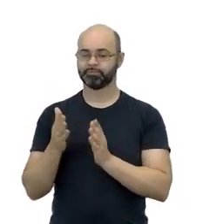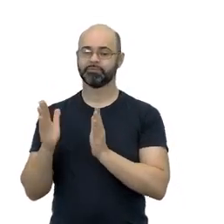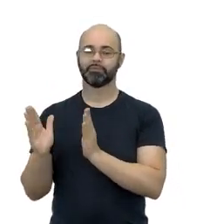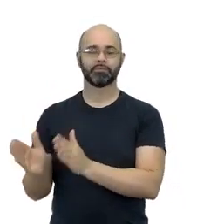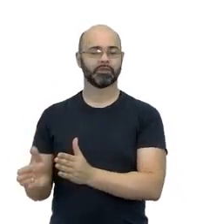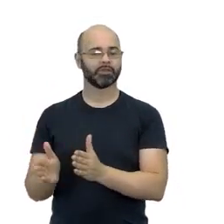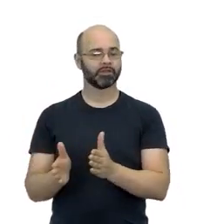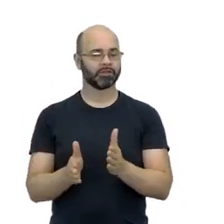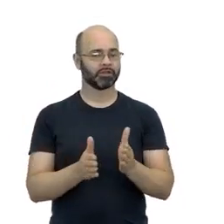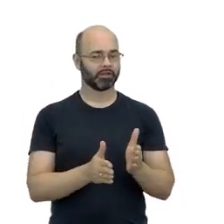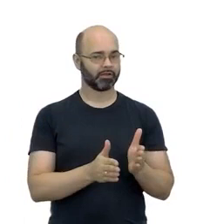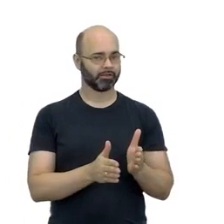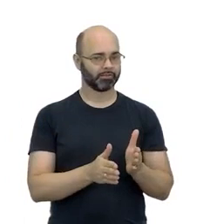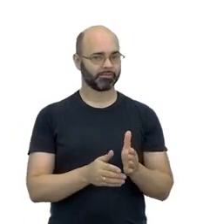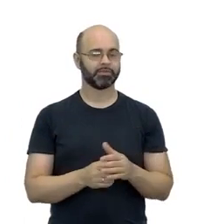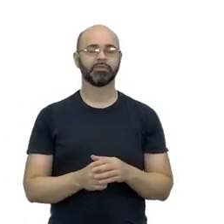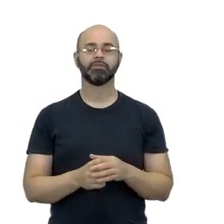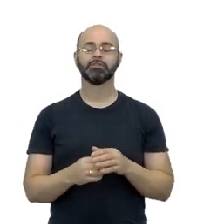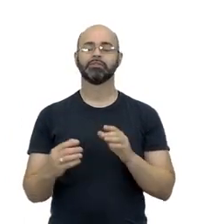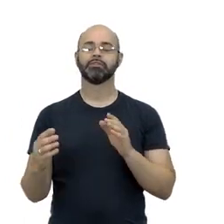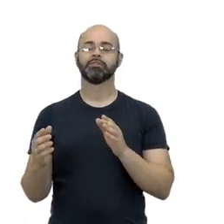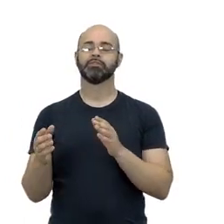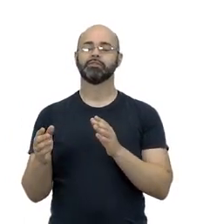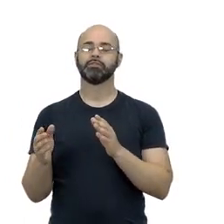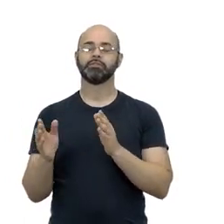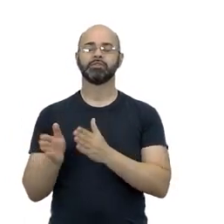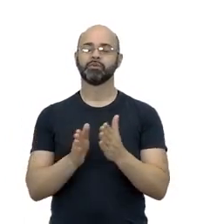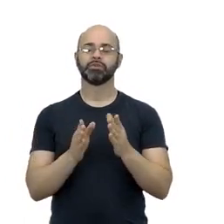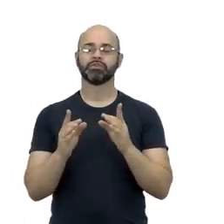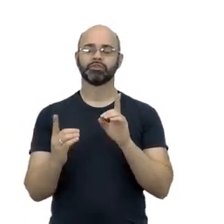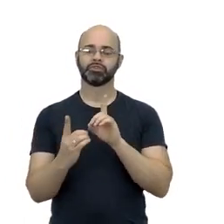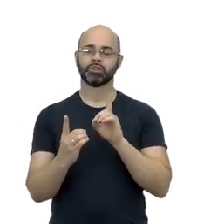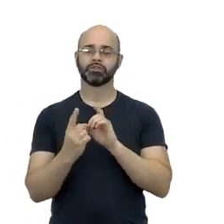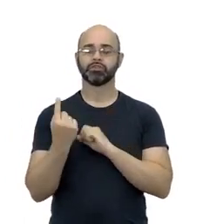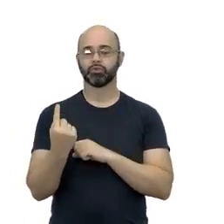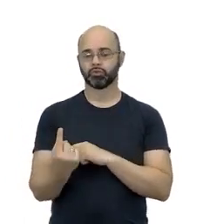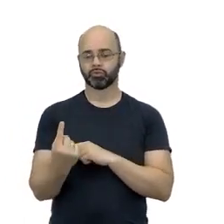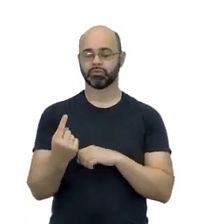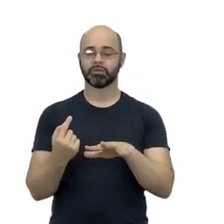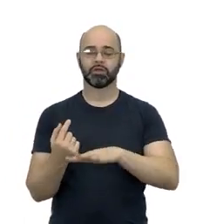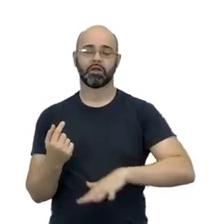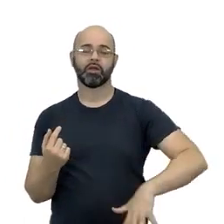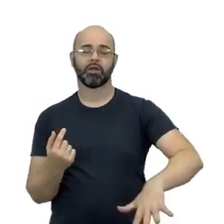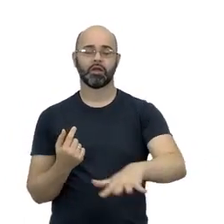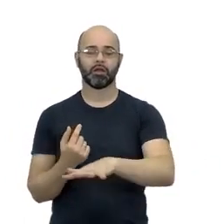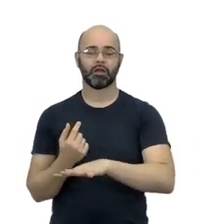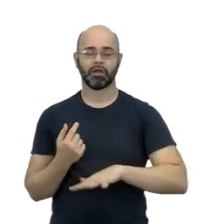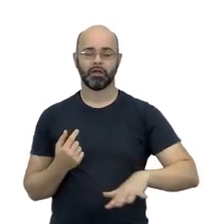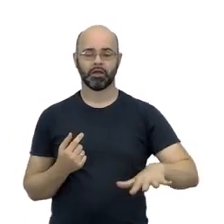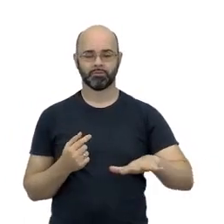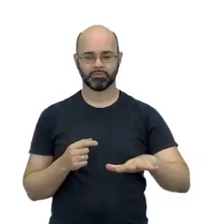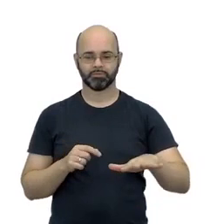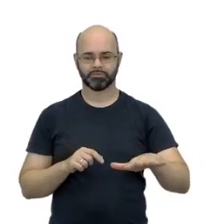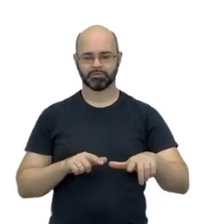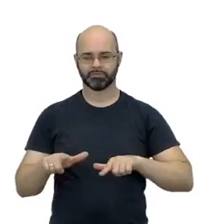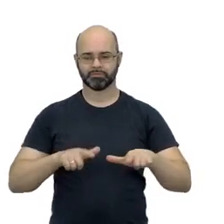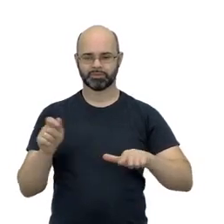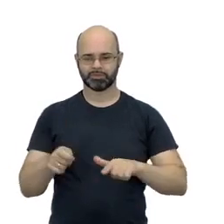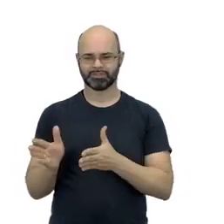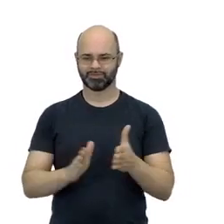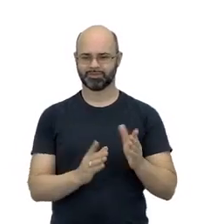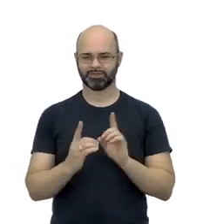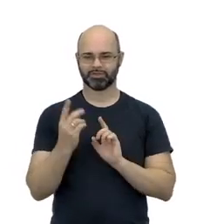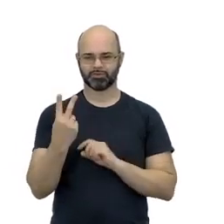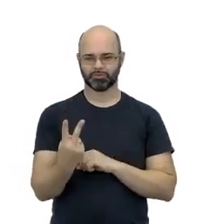etapas da produção na sequência didática 1, os campos de atuação na sequência didática 2,